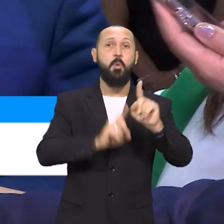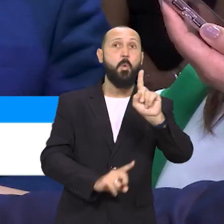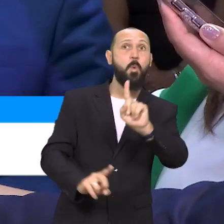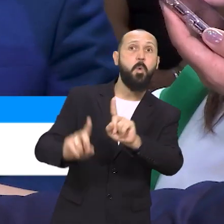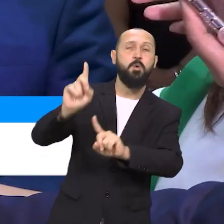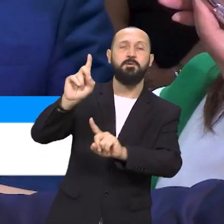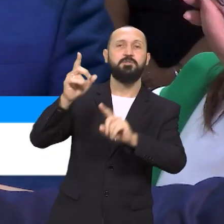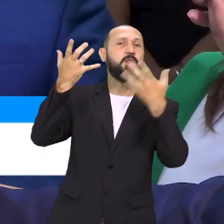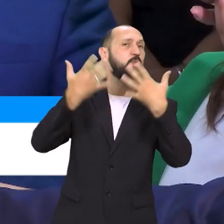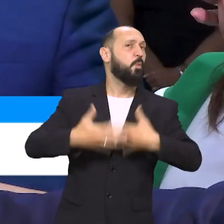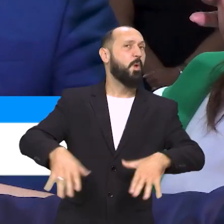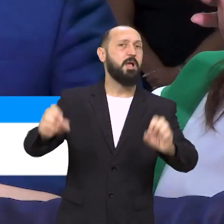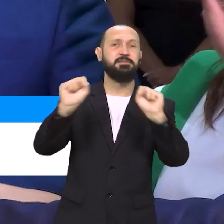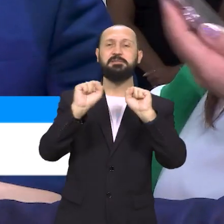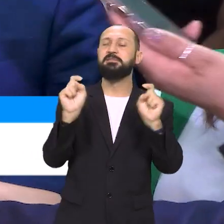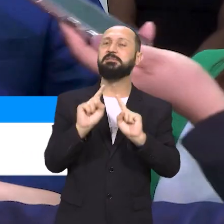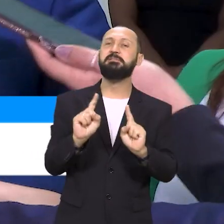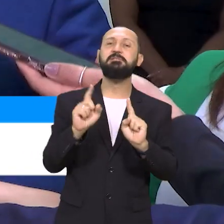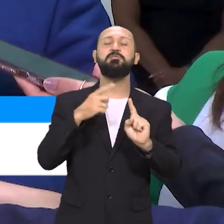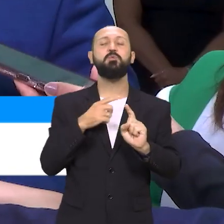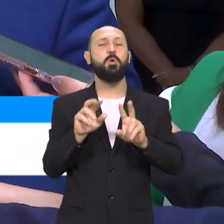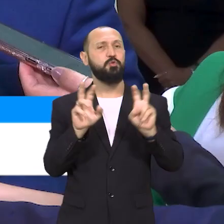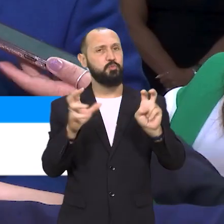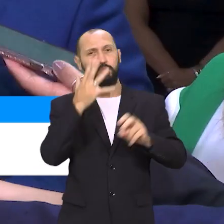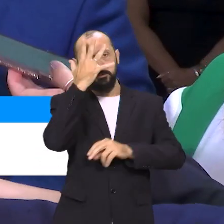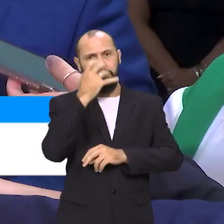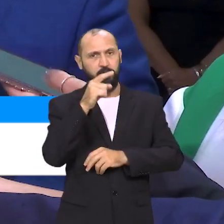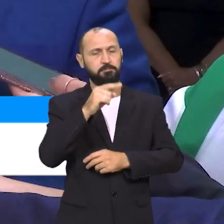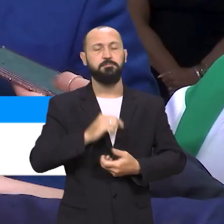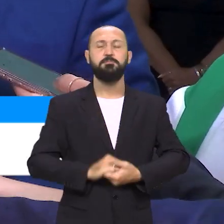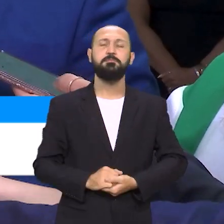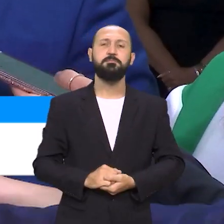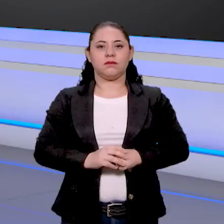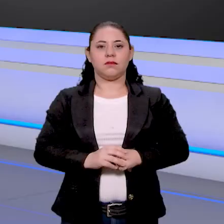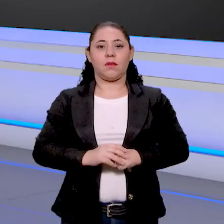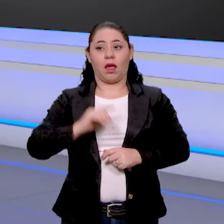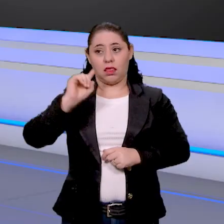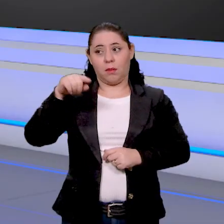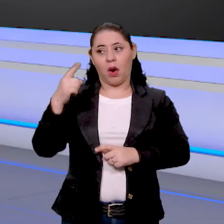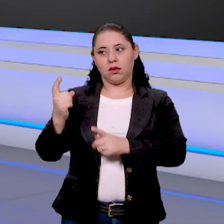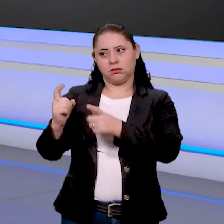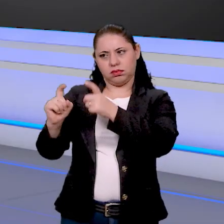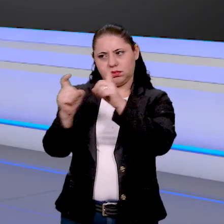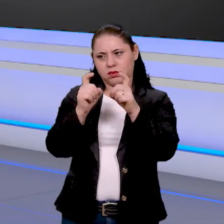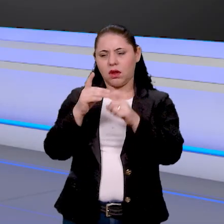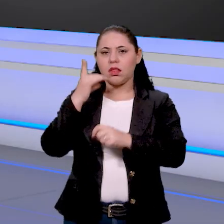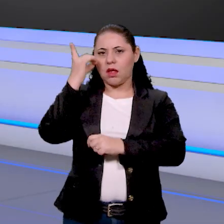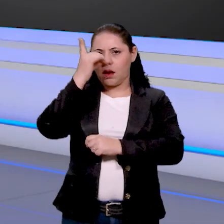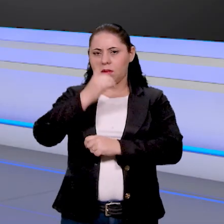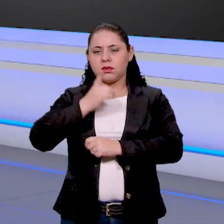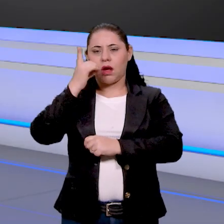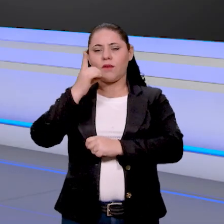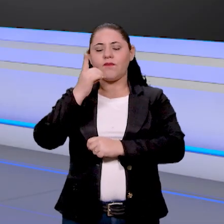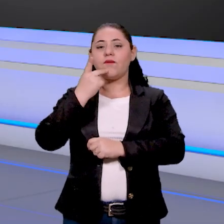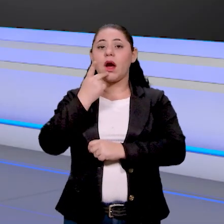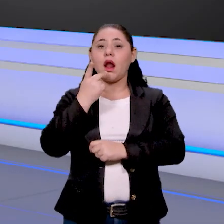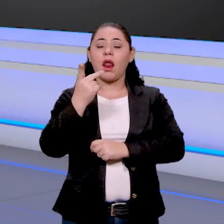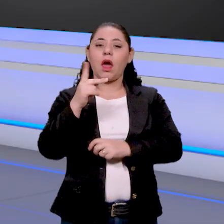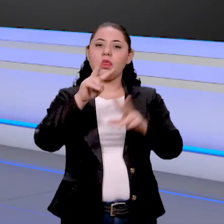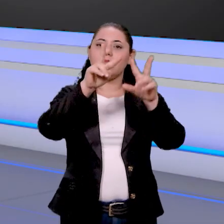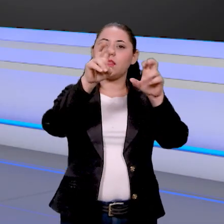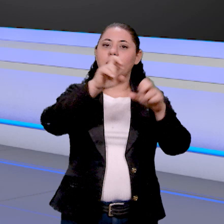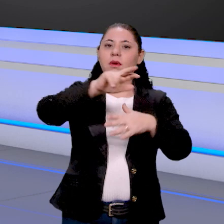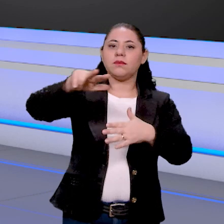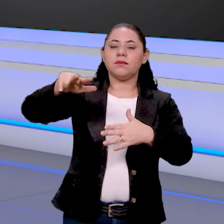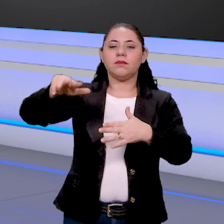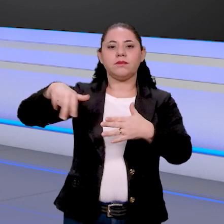crescimento político, e nós não vamos aceitar isso com um assunto tão sério como esse. Logo após a reunião, deputados se